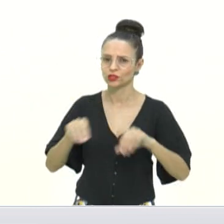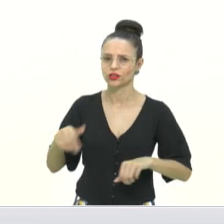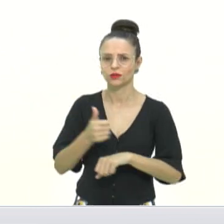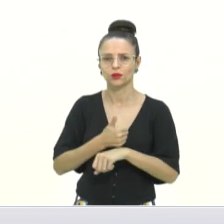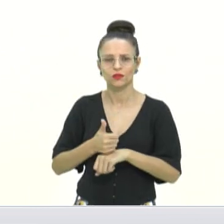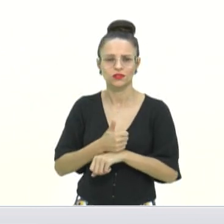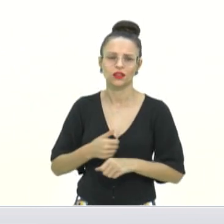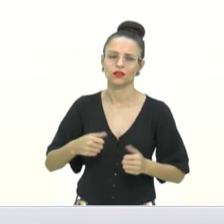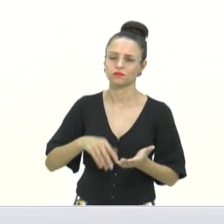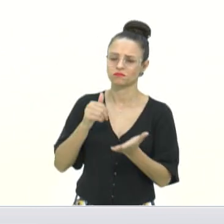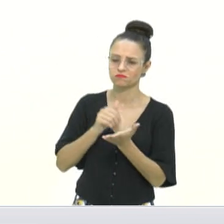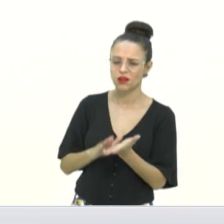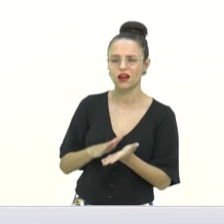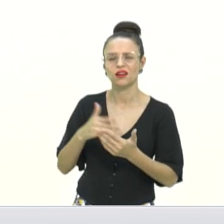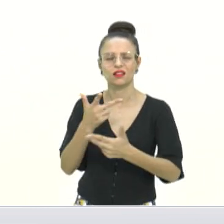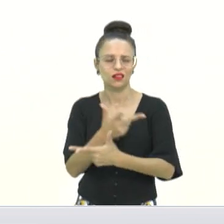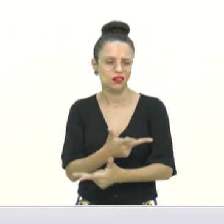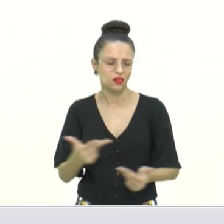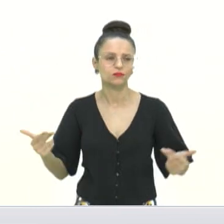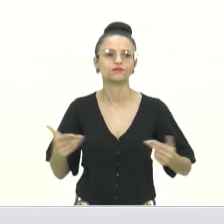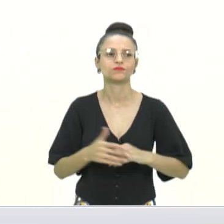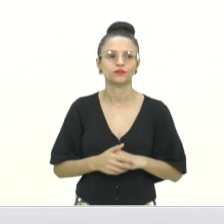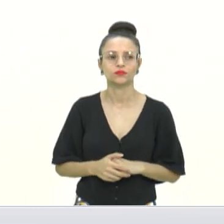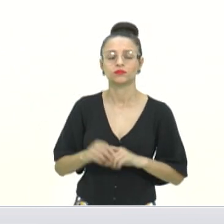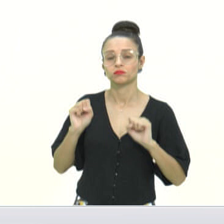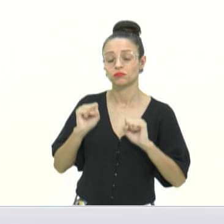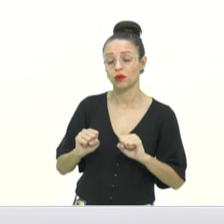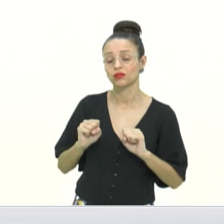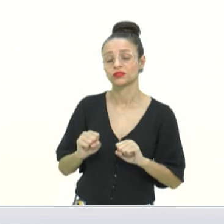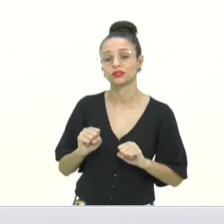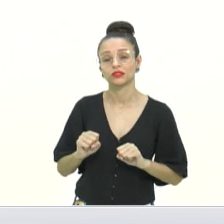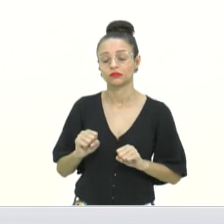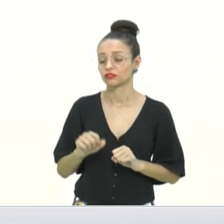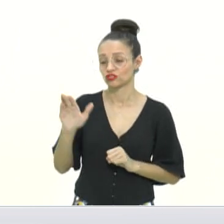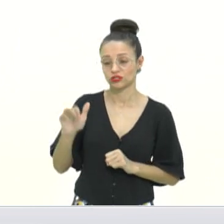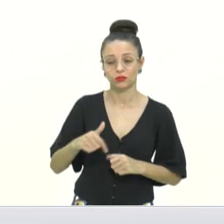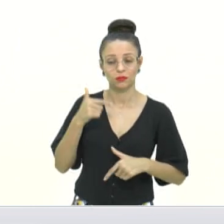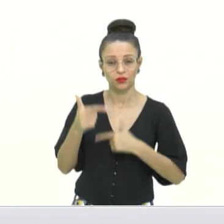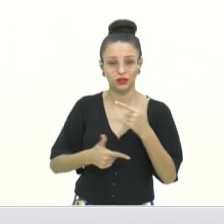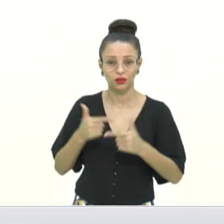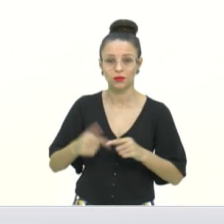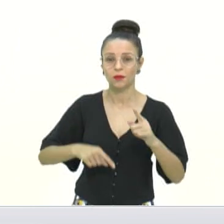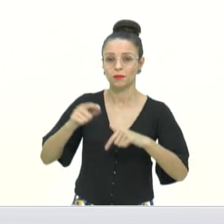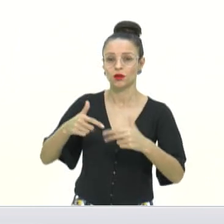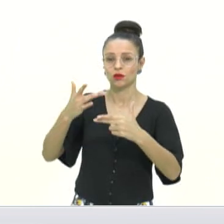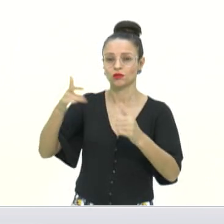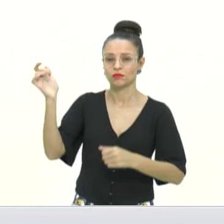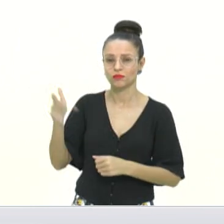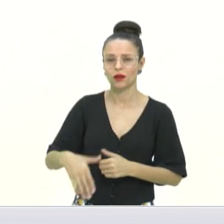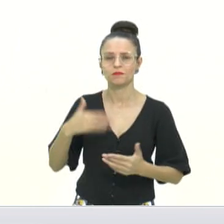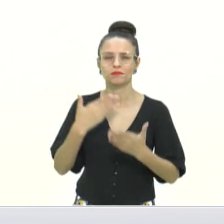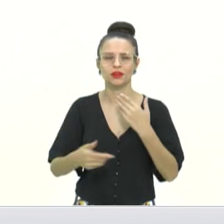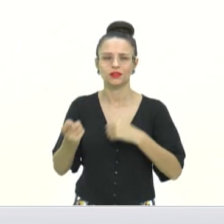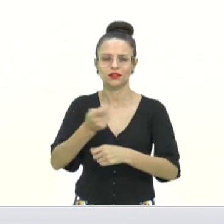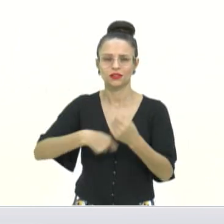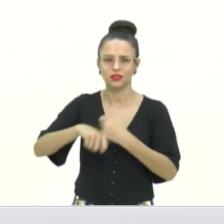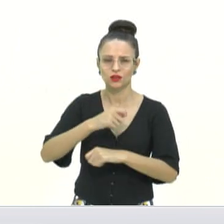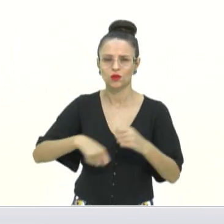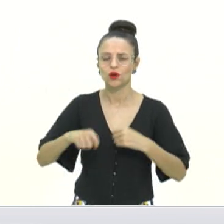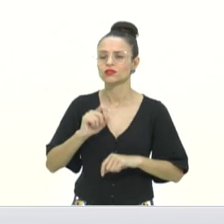ser demitida, ter que provar sua inocência, deixar de ser contratada, ter seu produto rechaçado, perder negócios ou